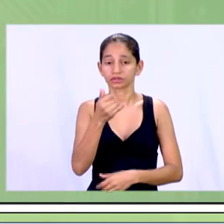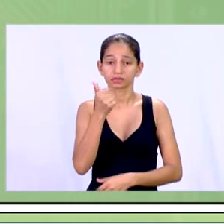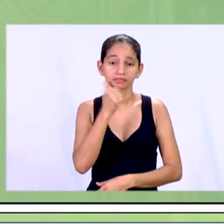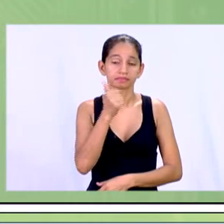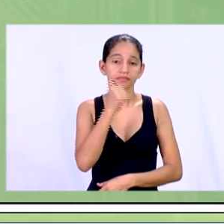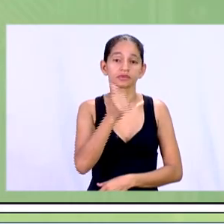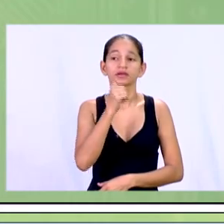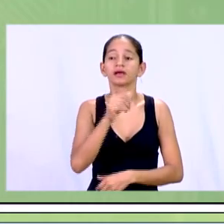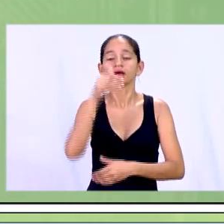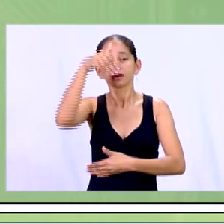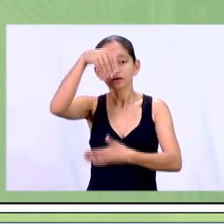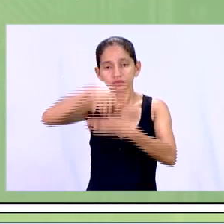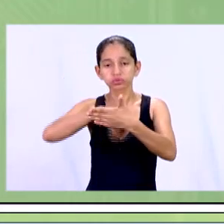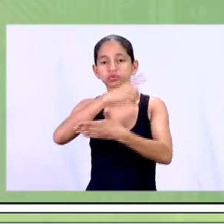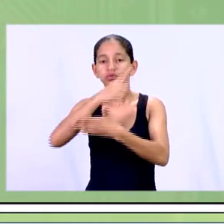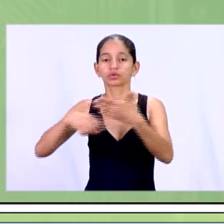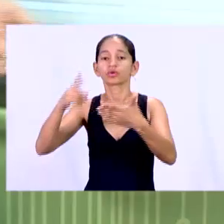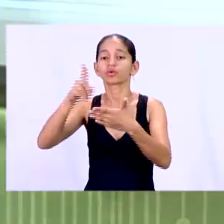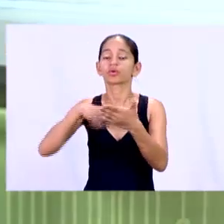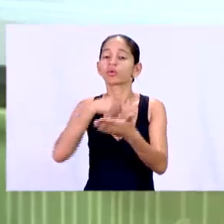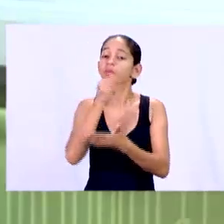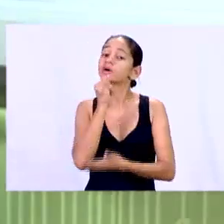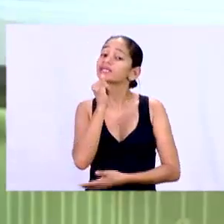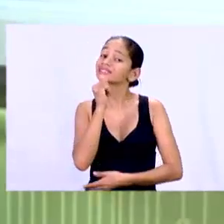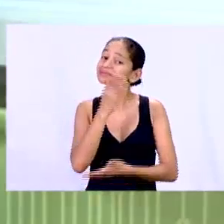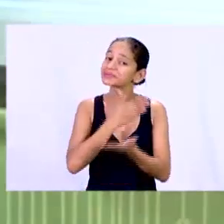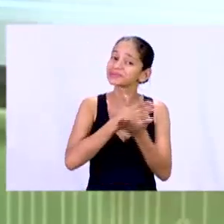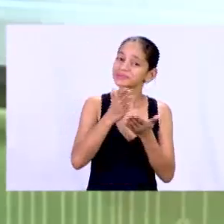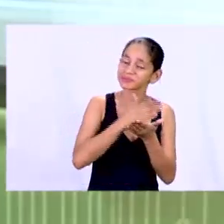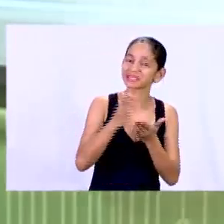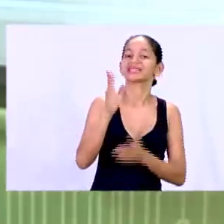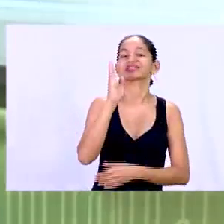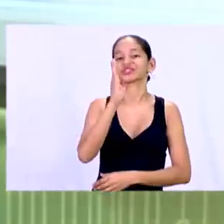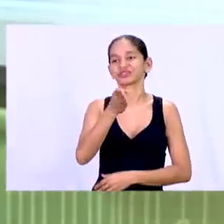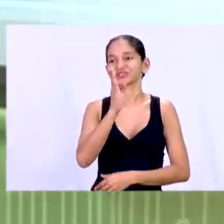mulheres puderam votar, por exemplo, né?